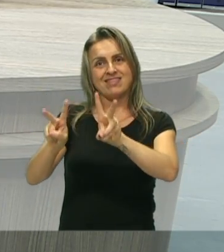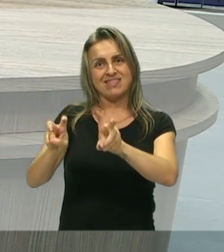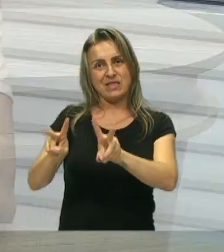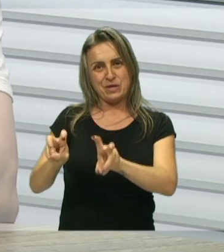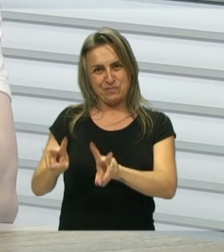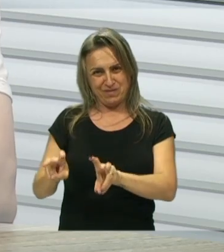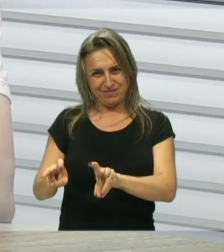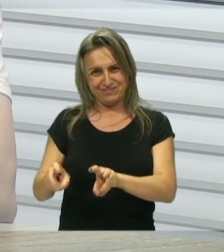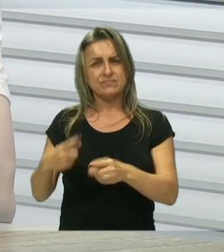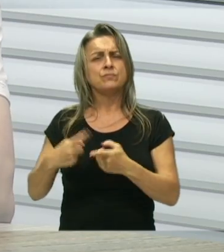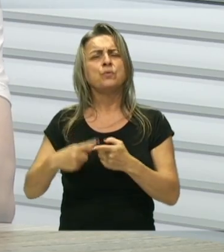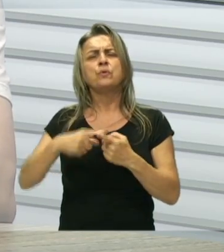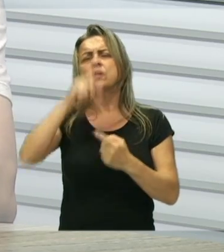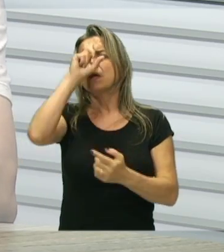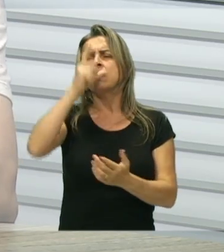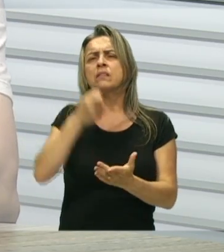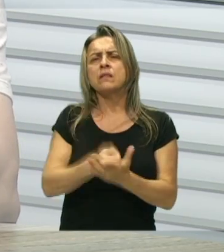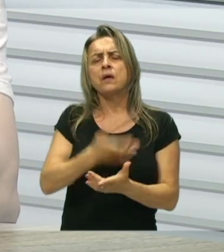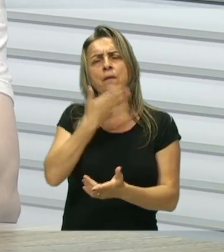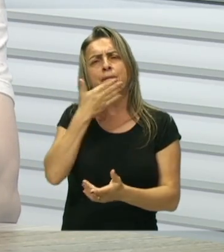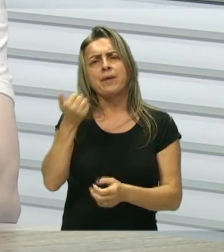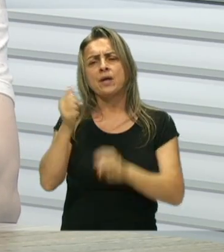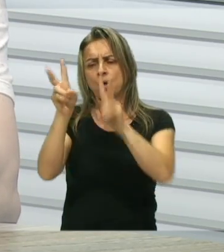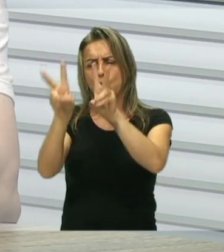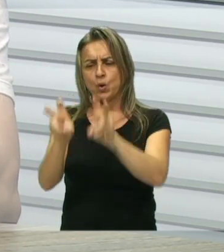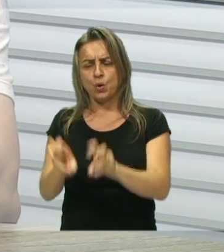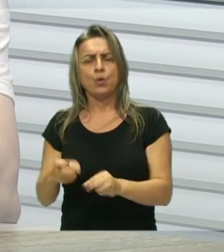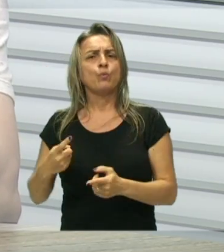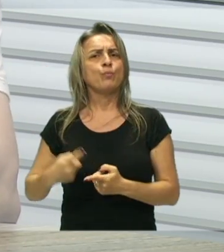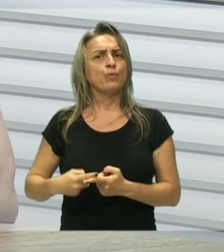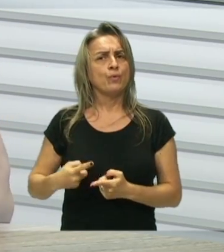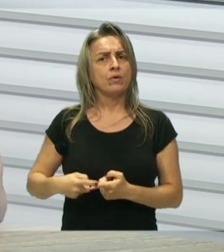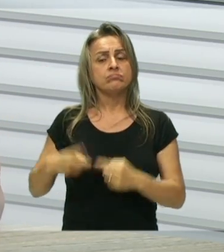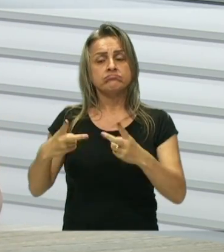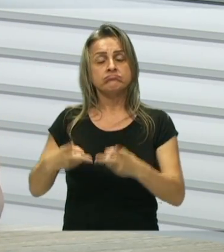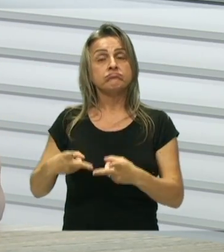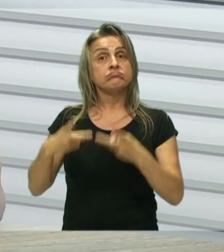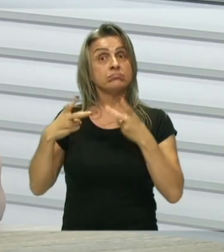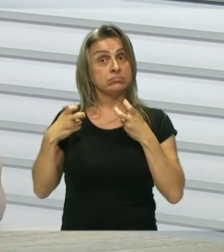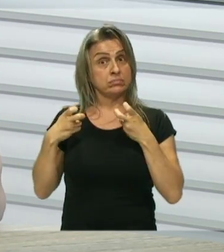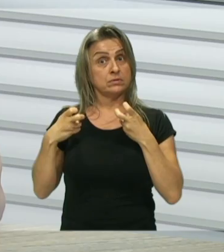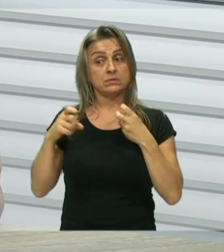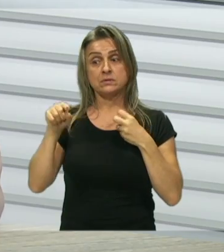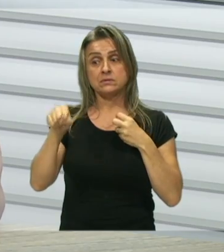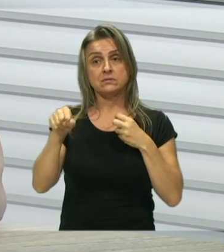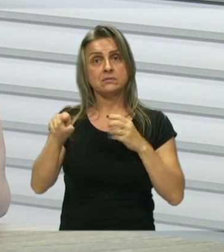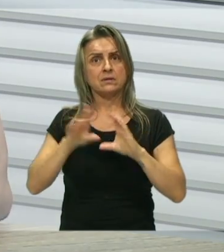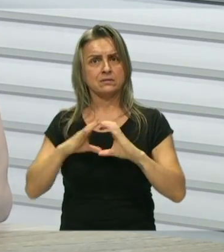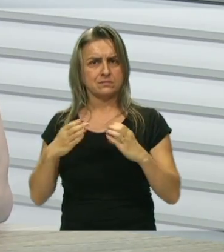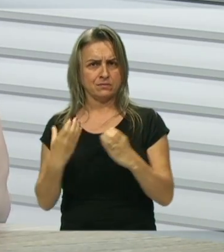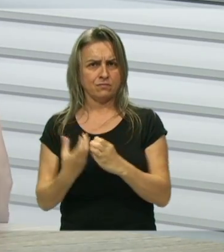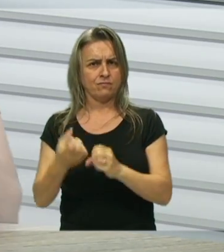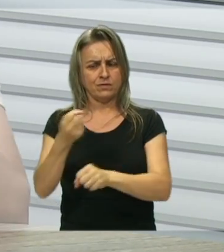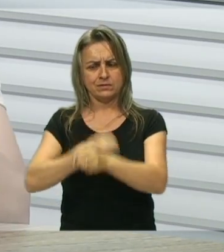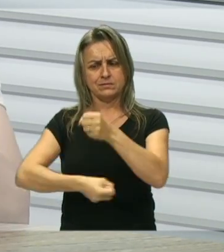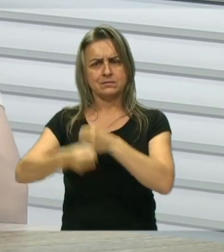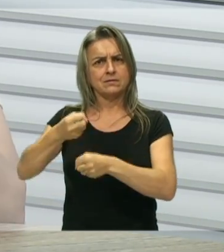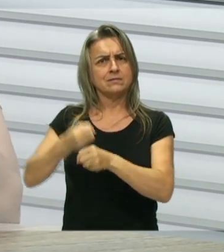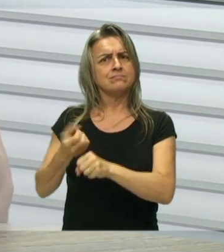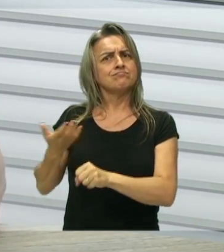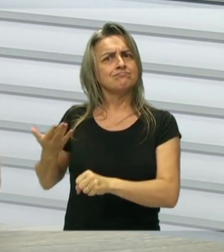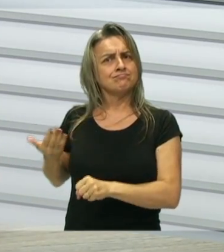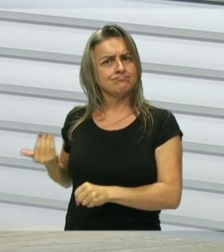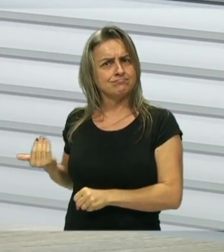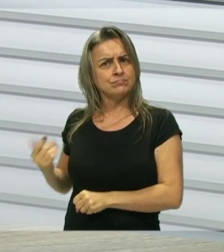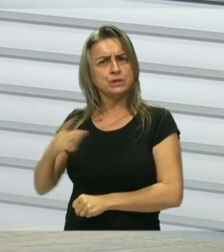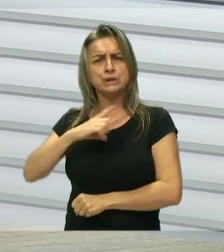até porque a gente percebeu que nessa conferência do ano passado, a gente tinha um